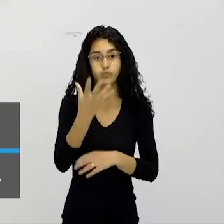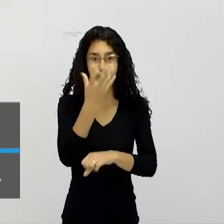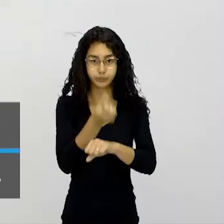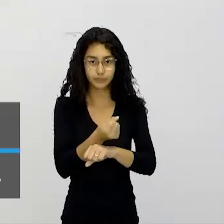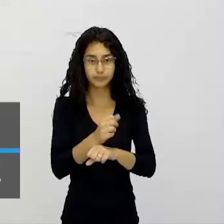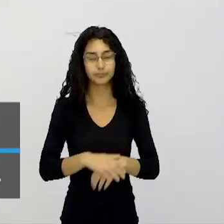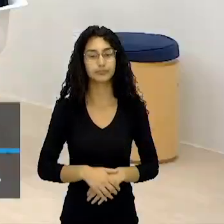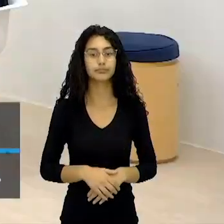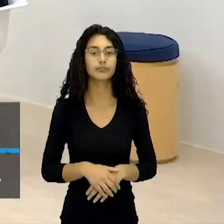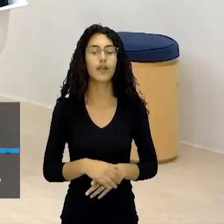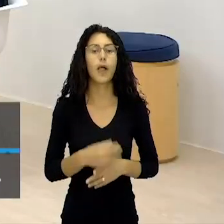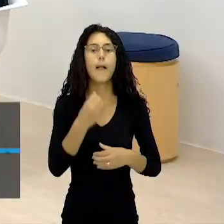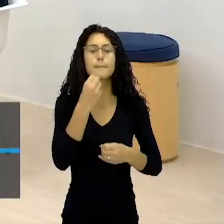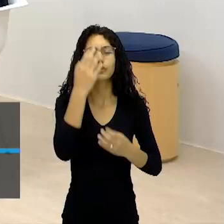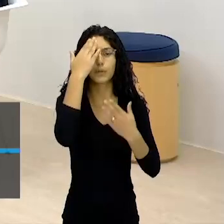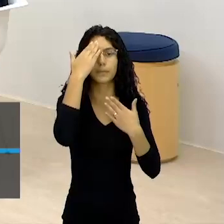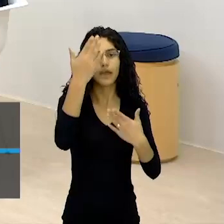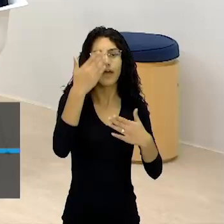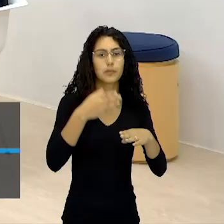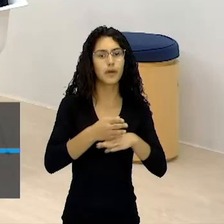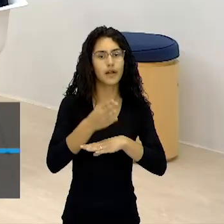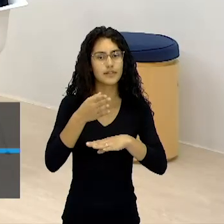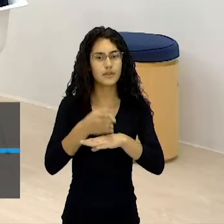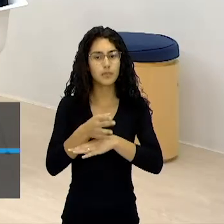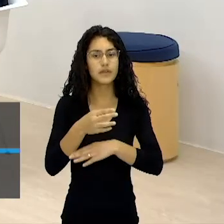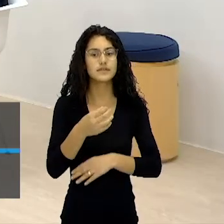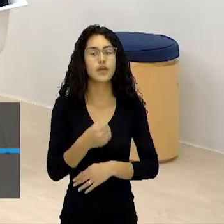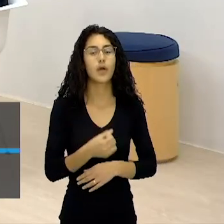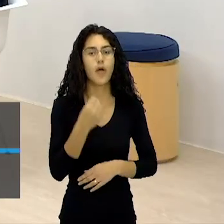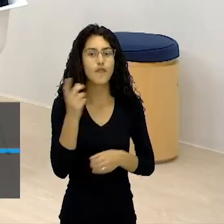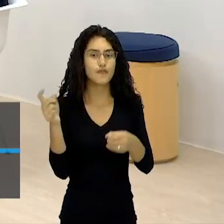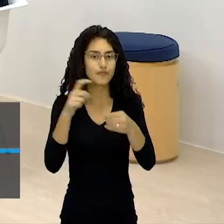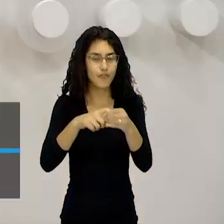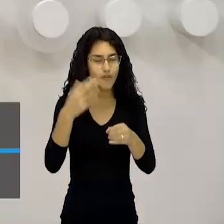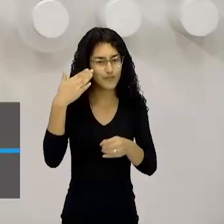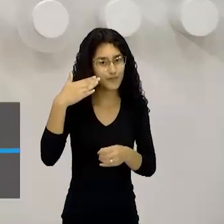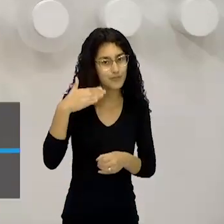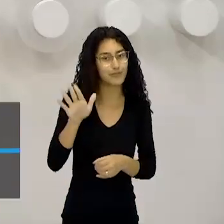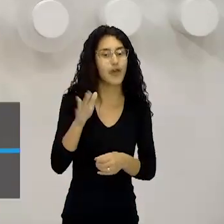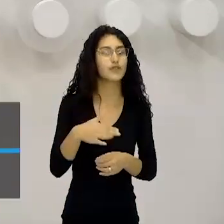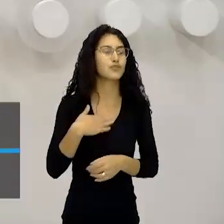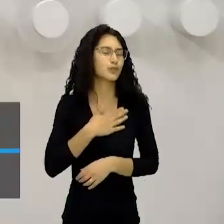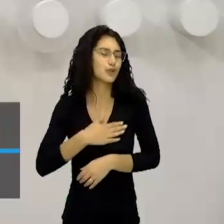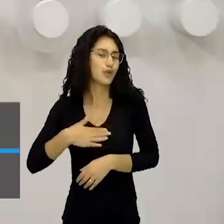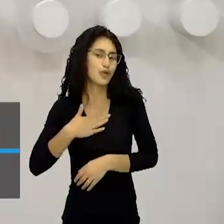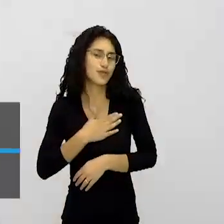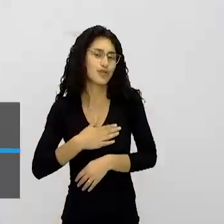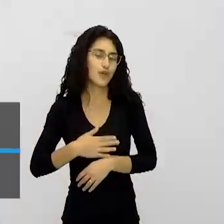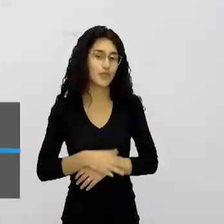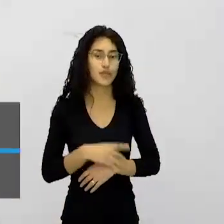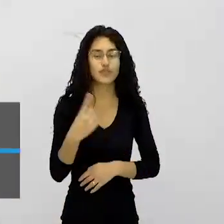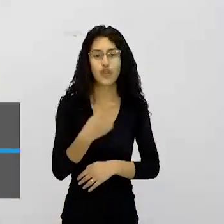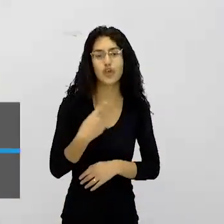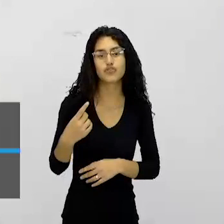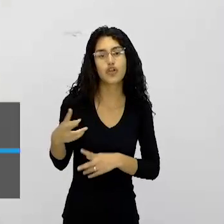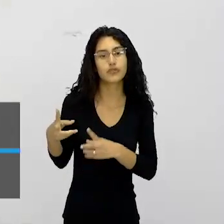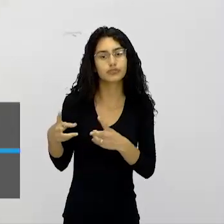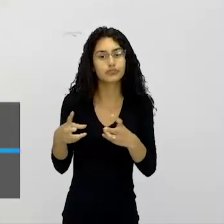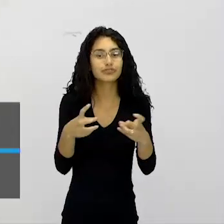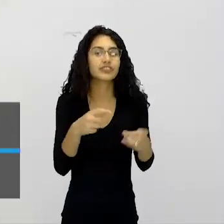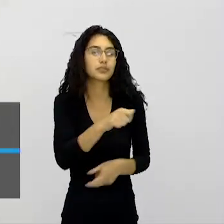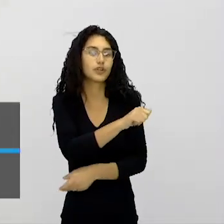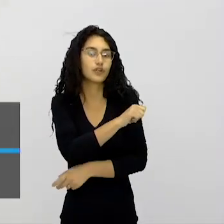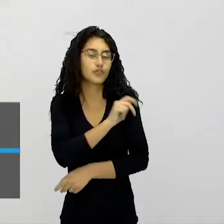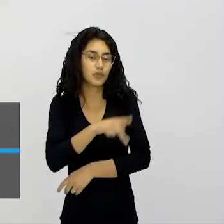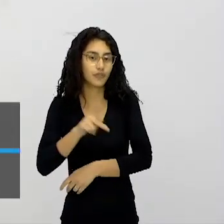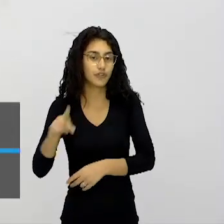remotamente. Nilza, muito obrigada pela sua participação. Imagina. E volte mais vezes, porque é muito gostoso a gente ouvir os